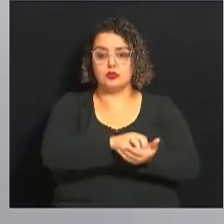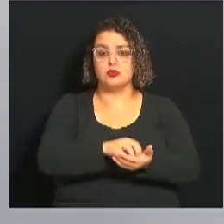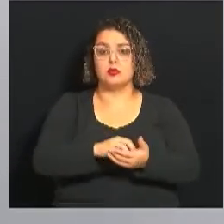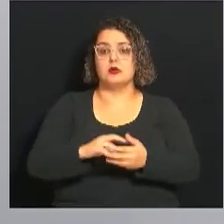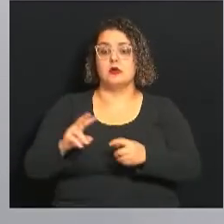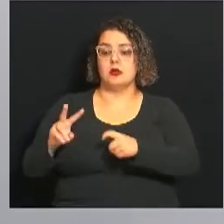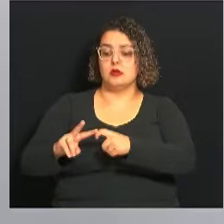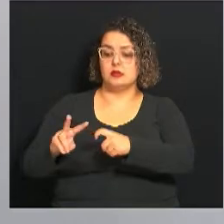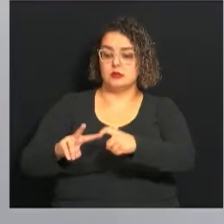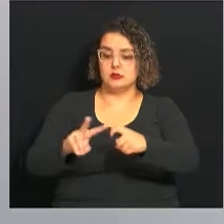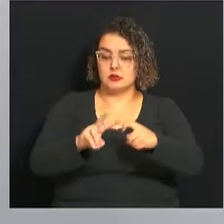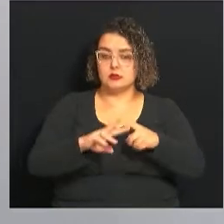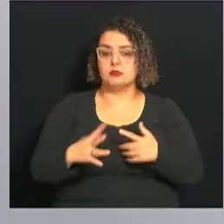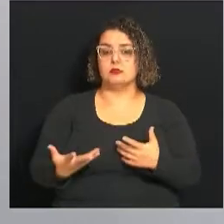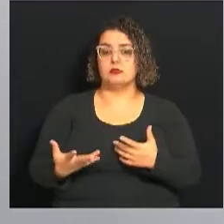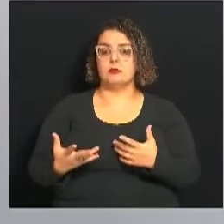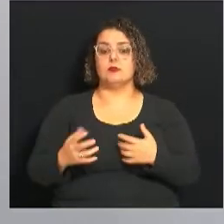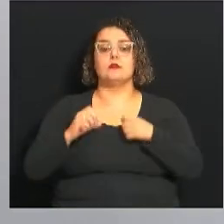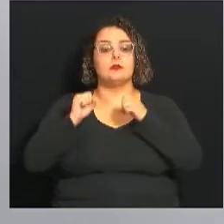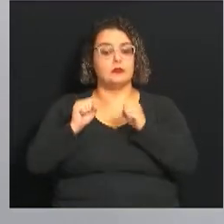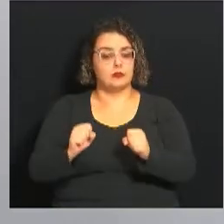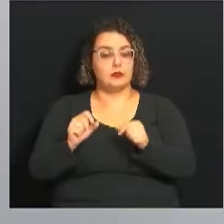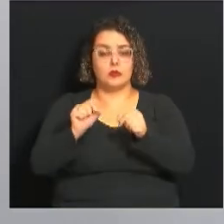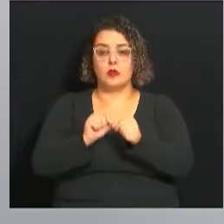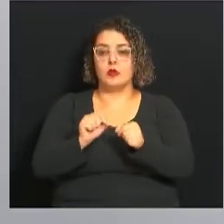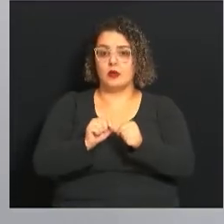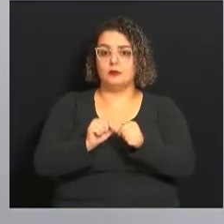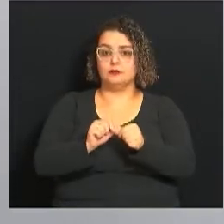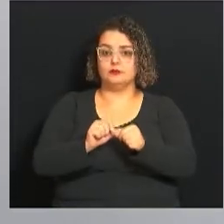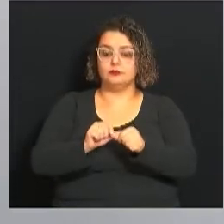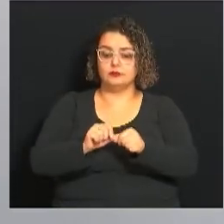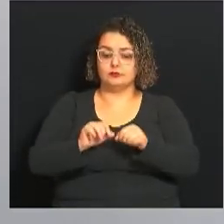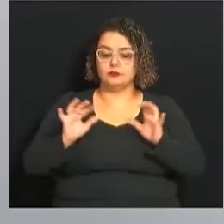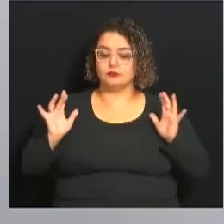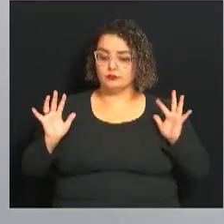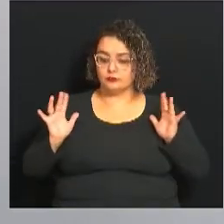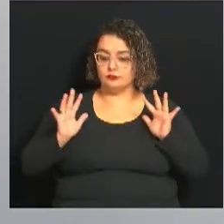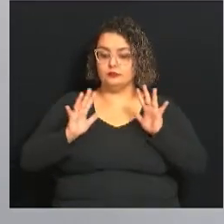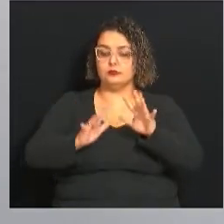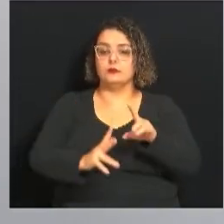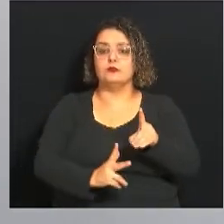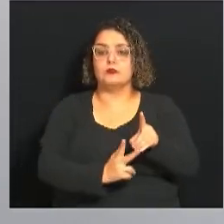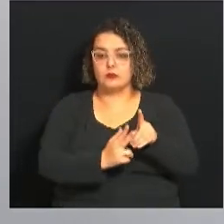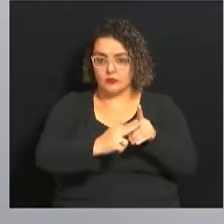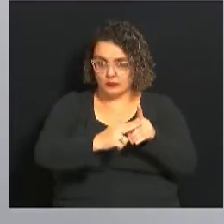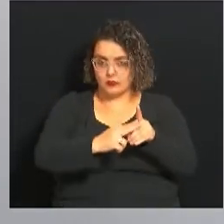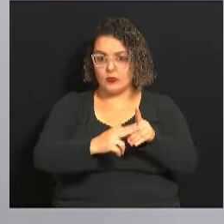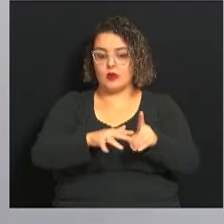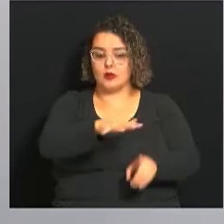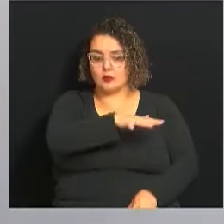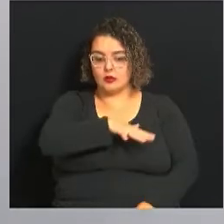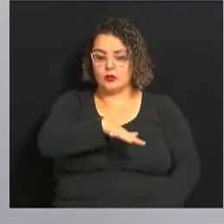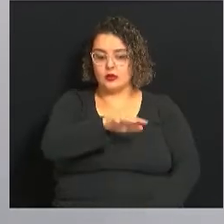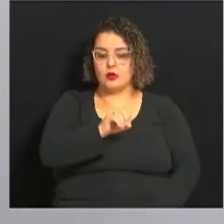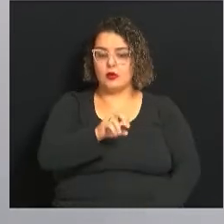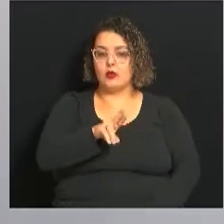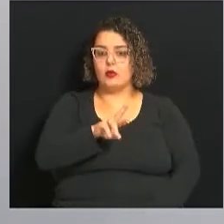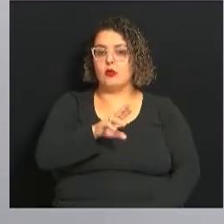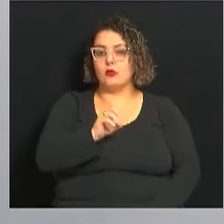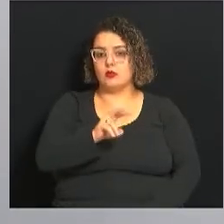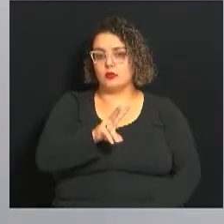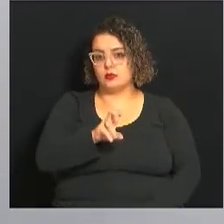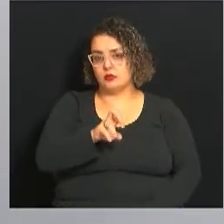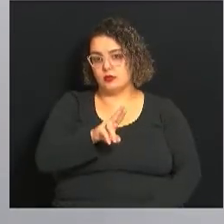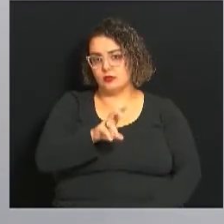veterinárias, para poder fazer esse mutirão de castração no Distrito Ouro Verde, justamente para diminuir